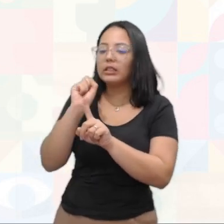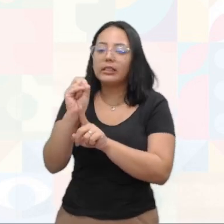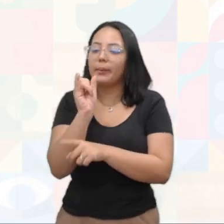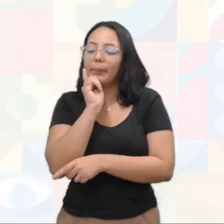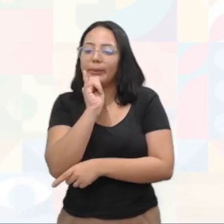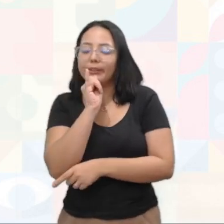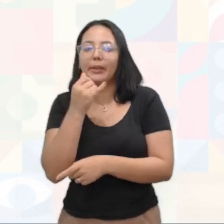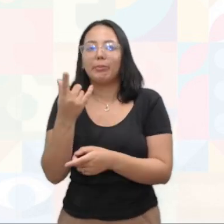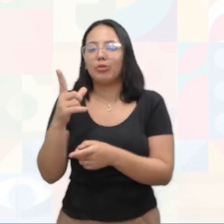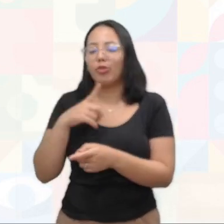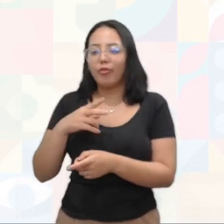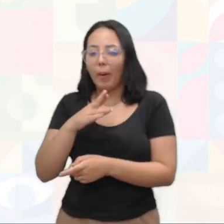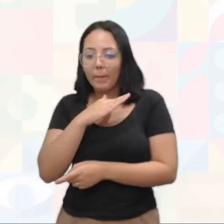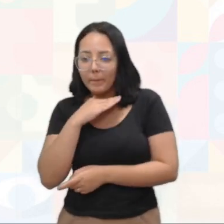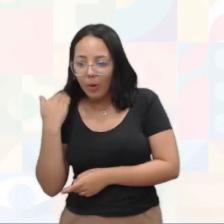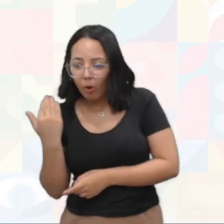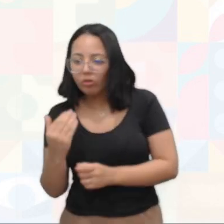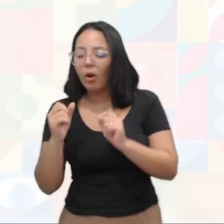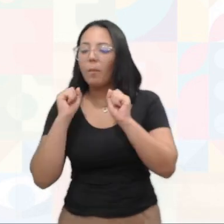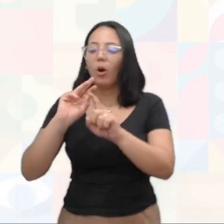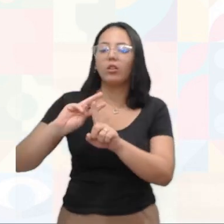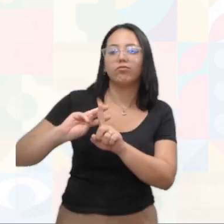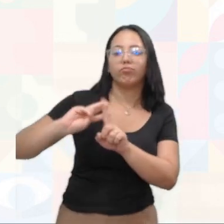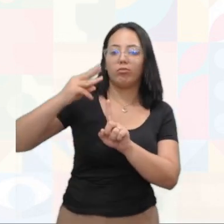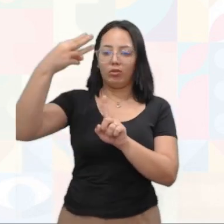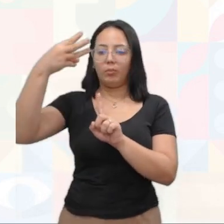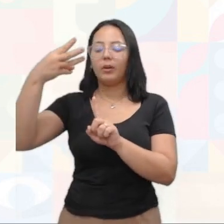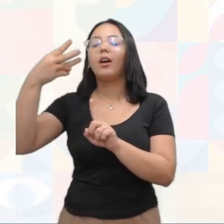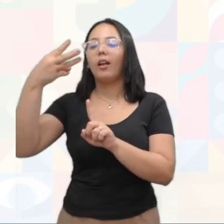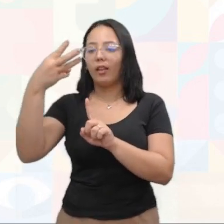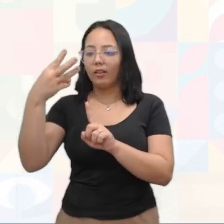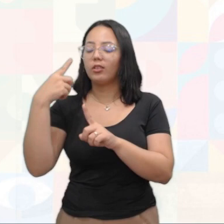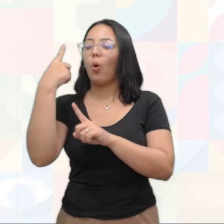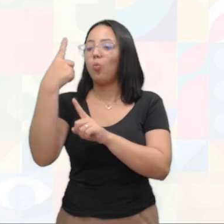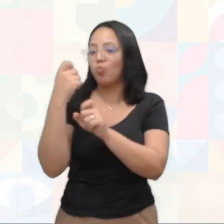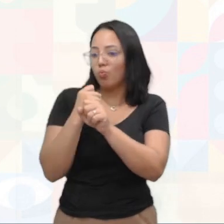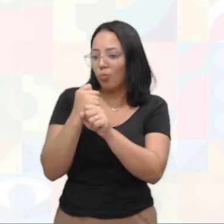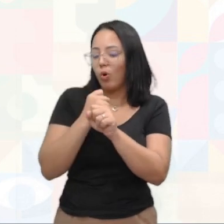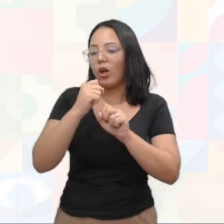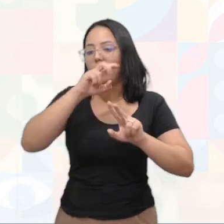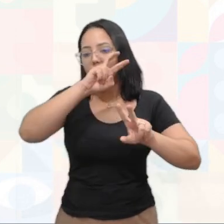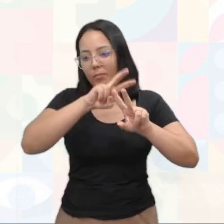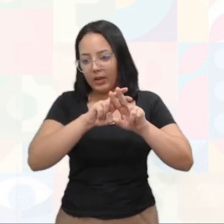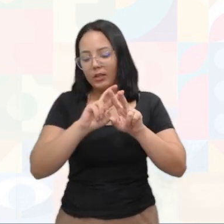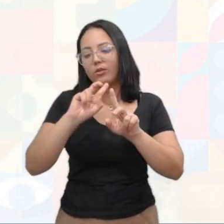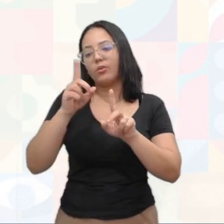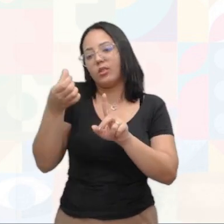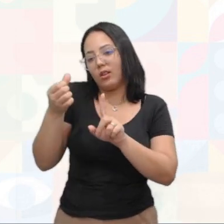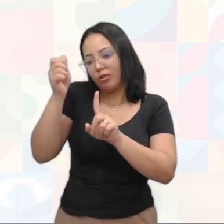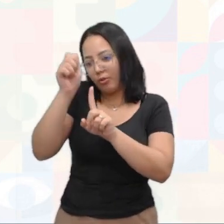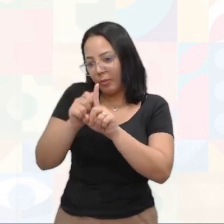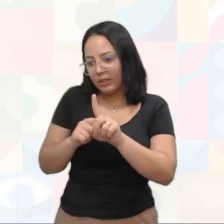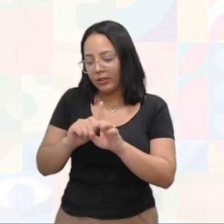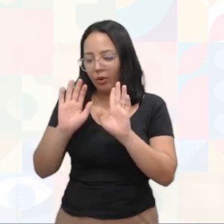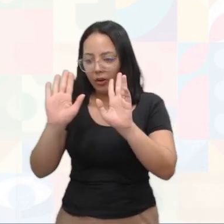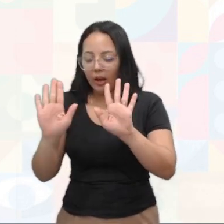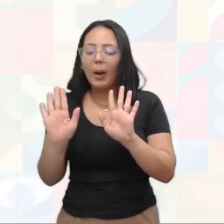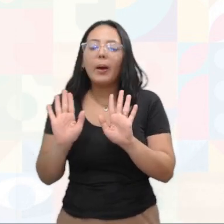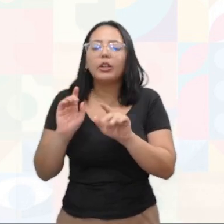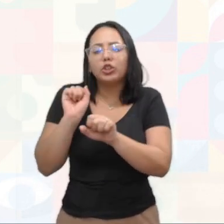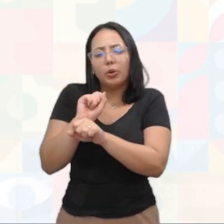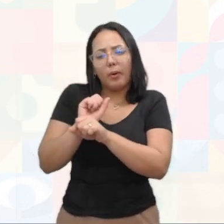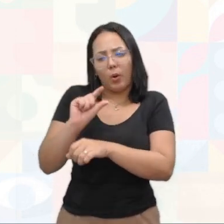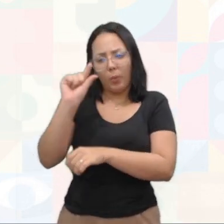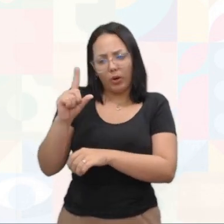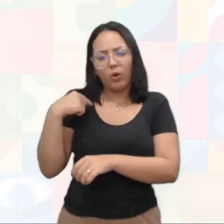houver resultado de morte, ela é triplicada. Então, fica 1 ano de detenção e 6 meses. Mas espera só um pouquinho